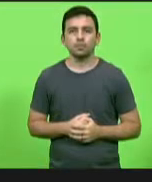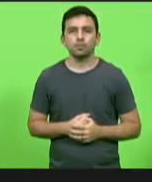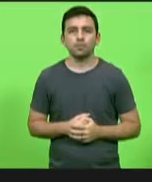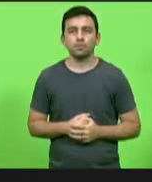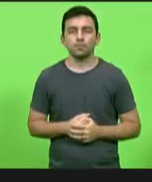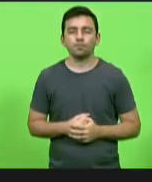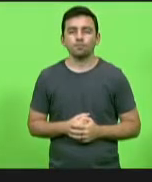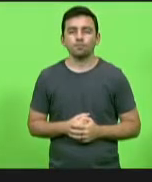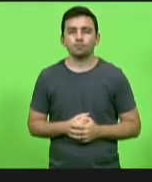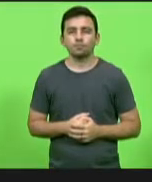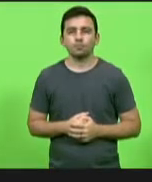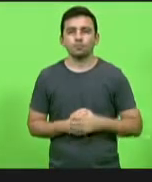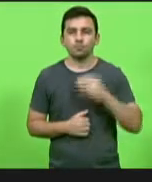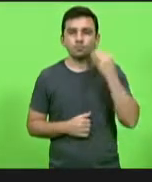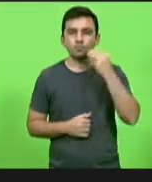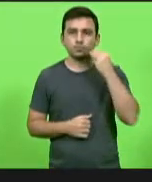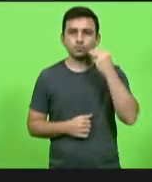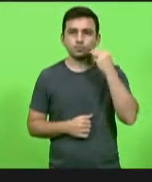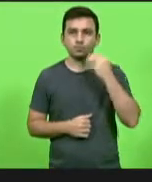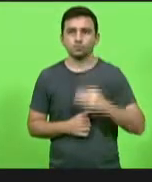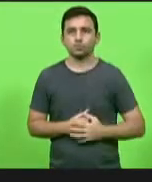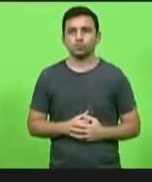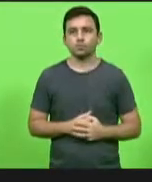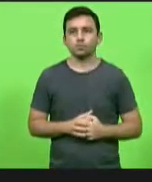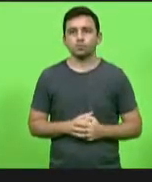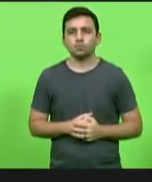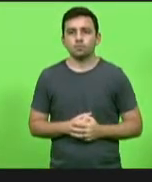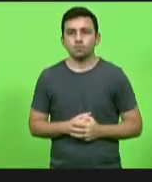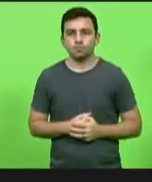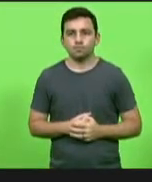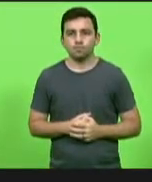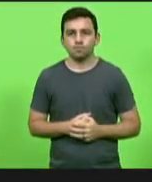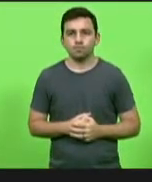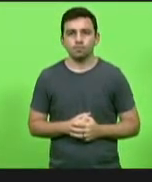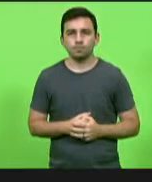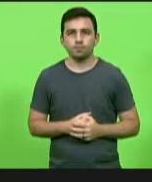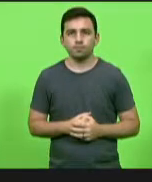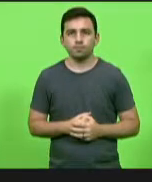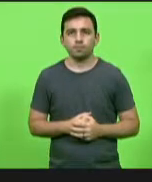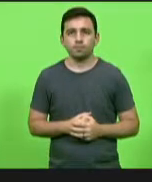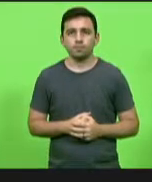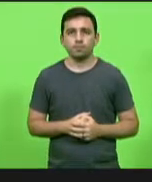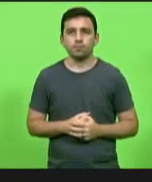deputado Márcio Machado por gentileza deputado